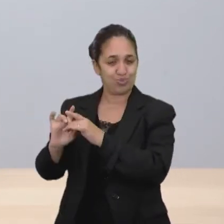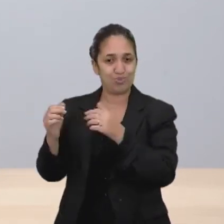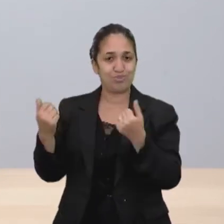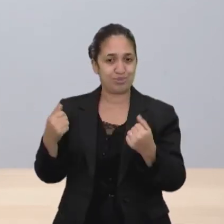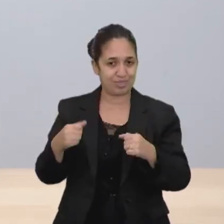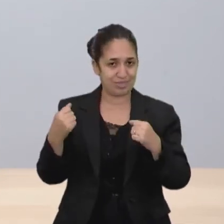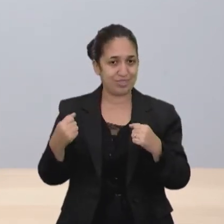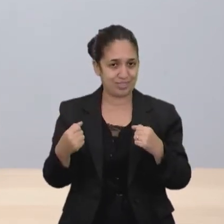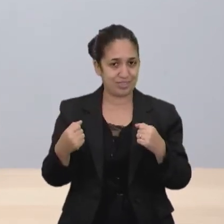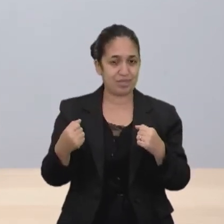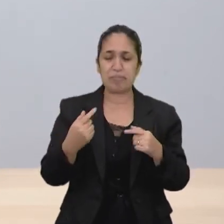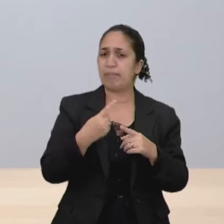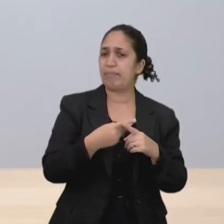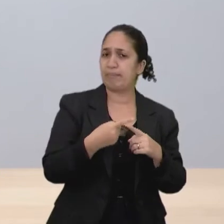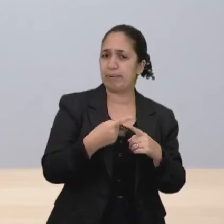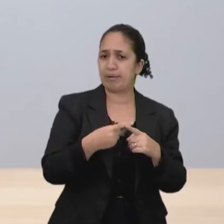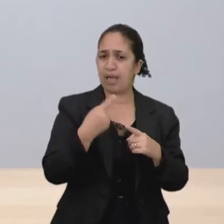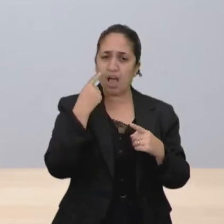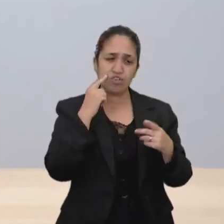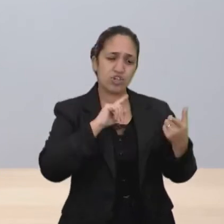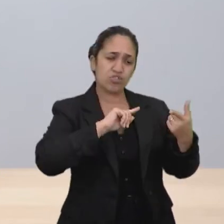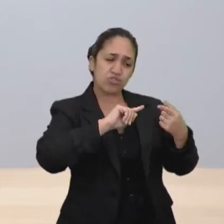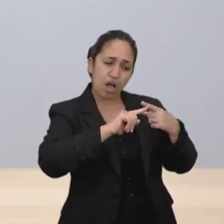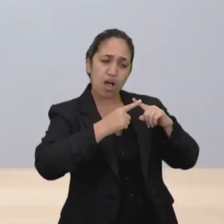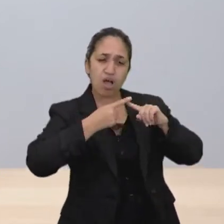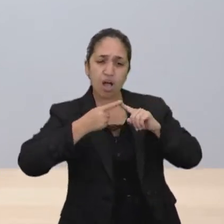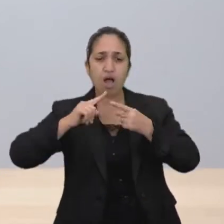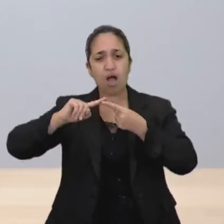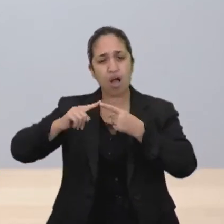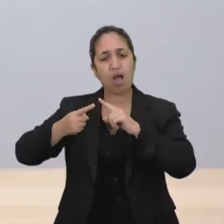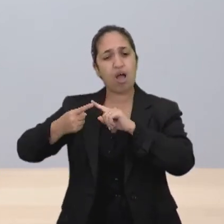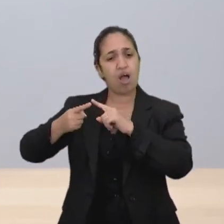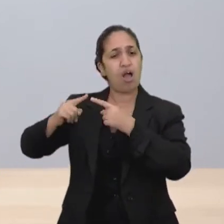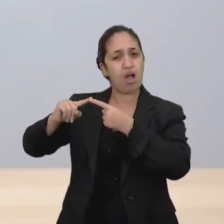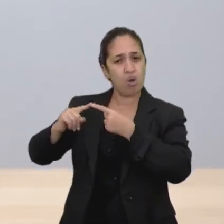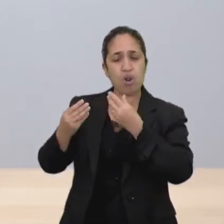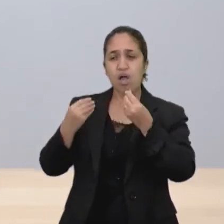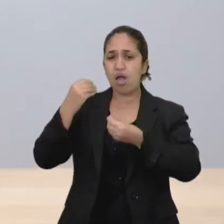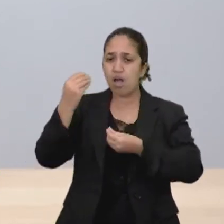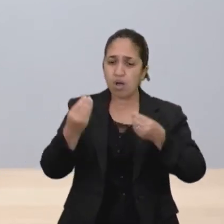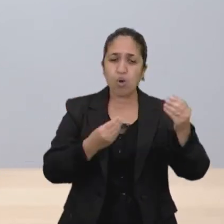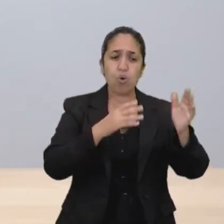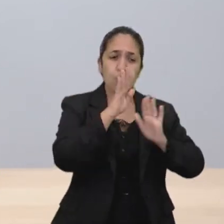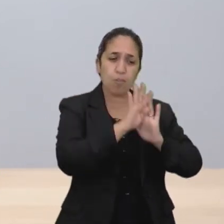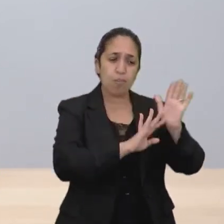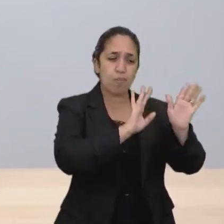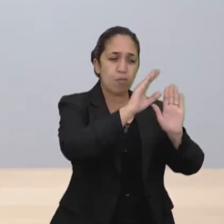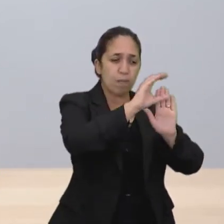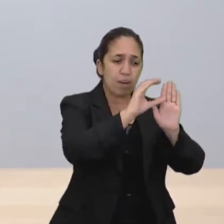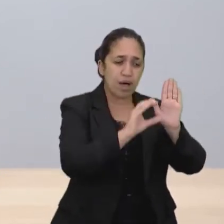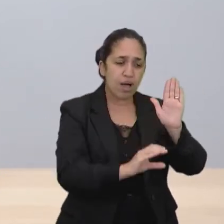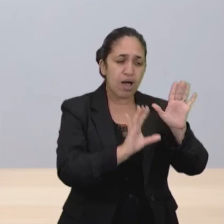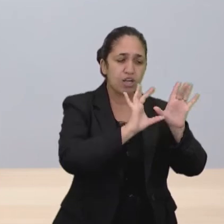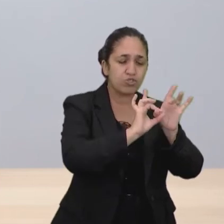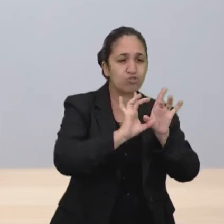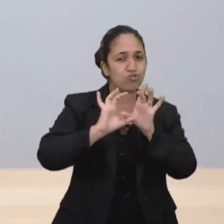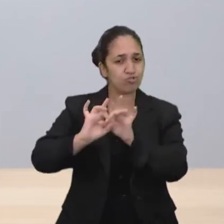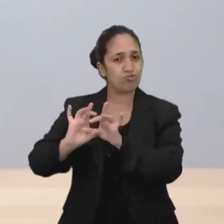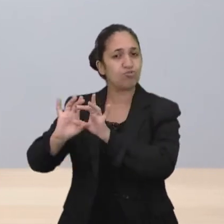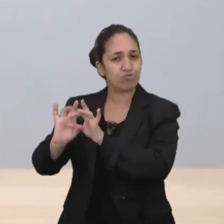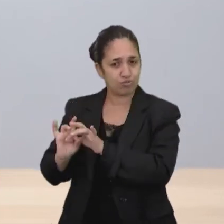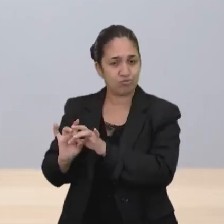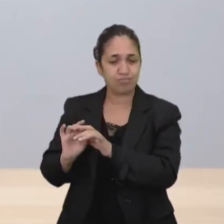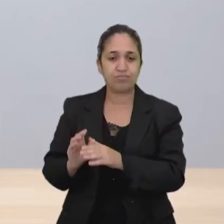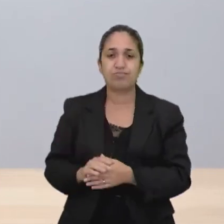elas se conversam por quê? Porque a gente articula essa junção dos textos, né? As partes, a gente articula para transformar num